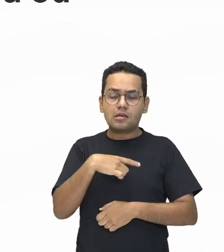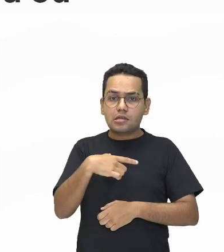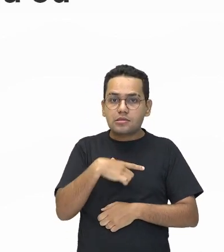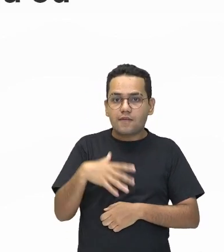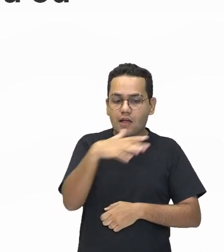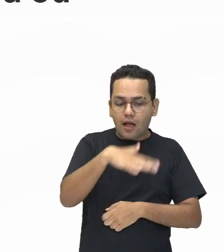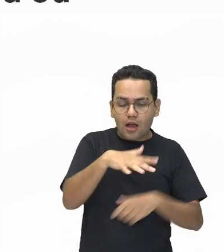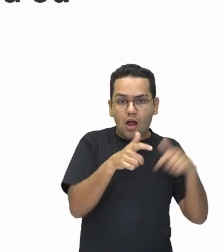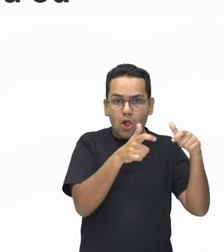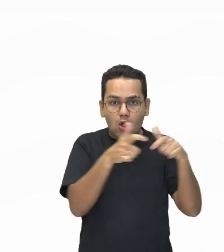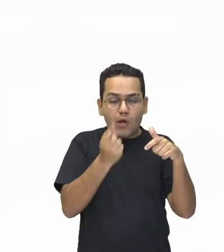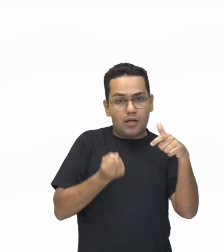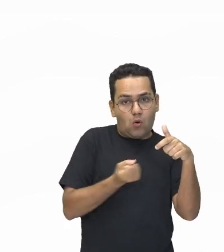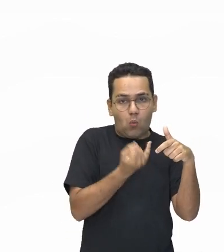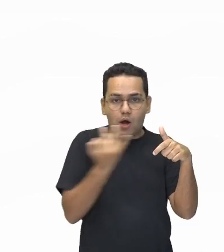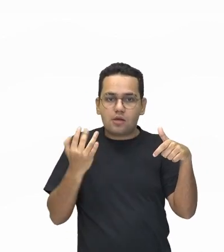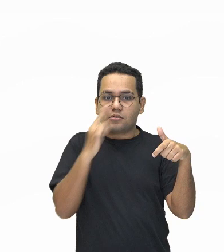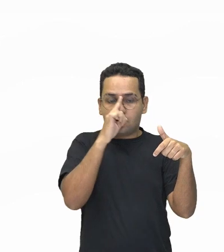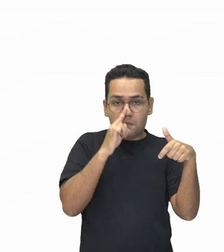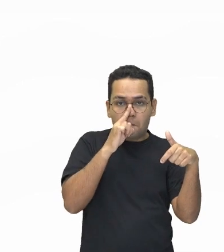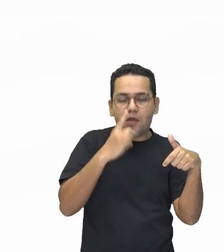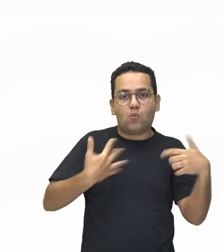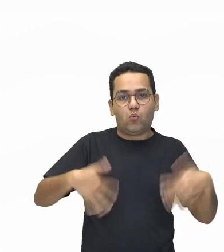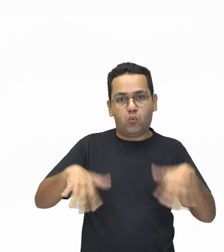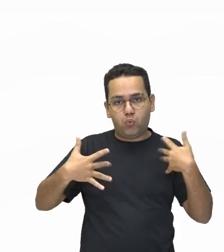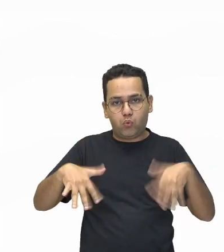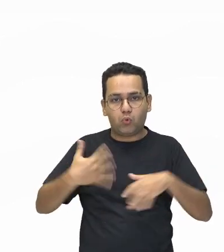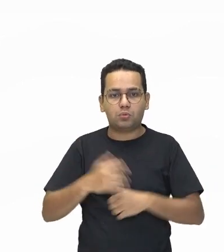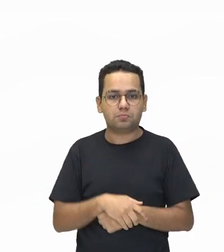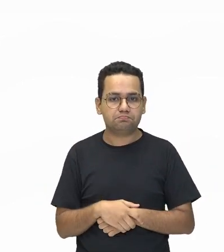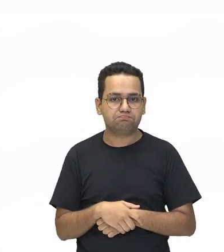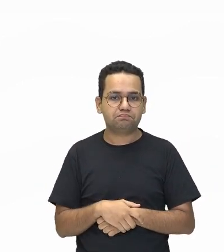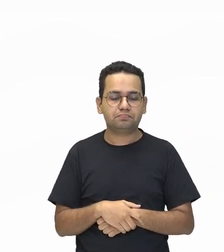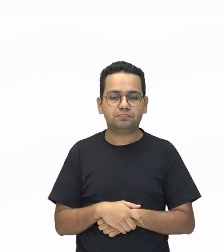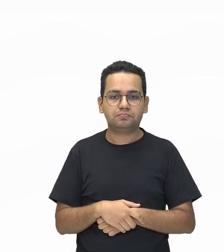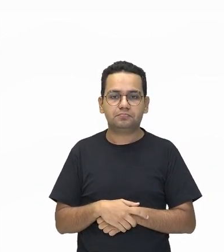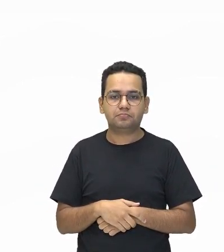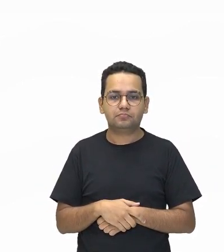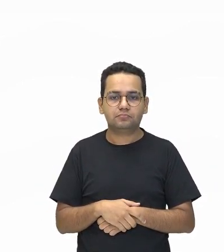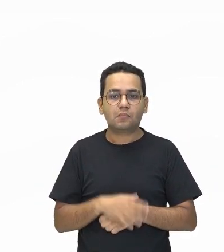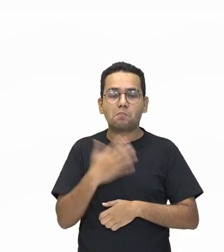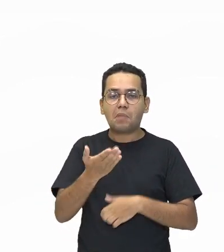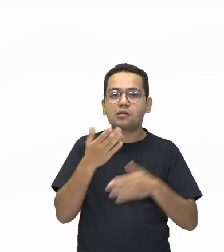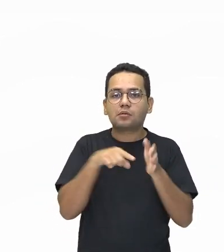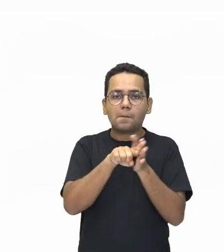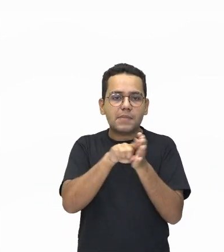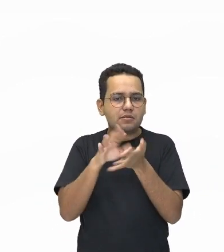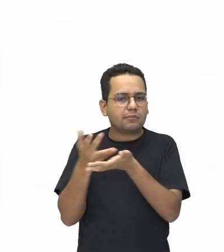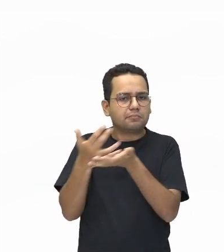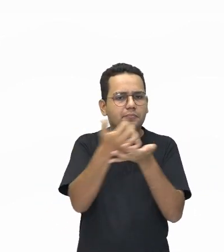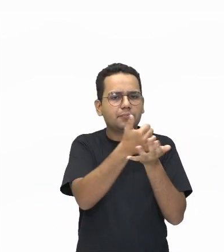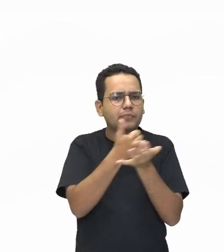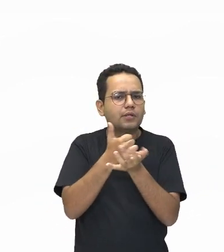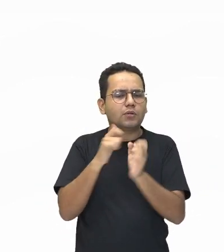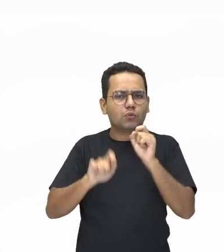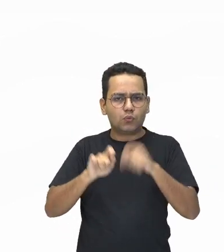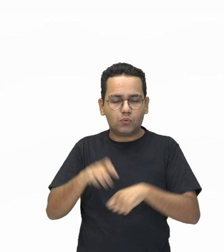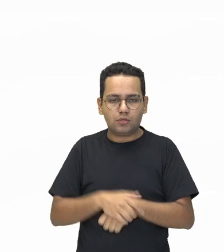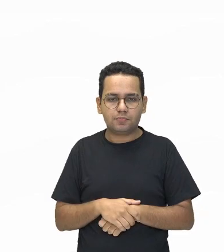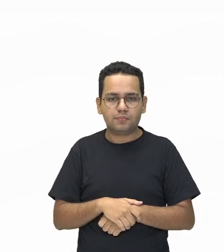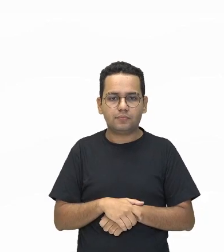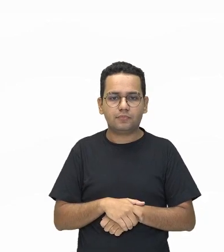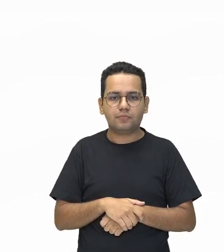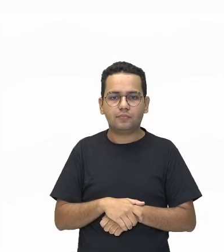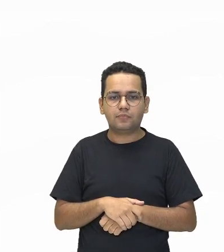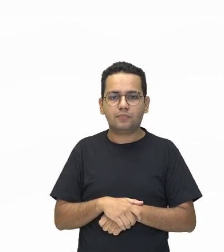como risco. Só continuando aí o texto, classificadas como de risco. Os dados são referentes a visitas da Defesa